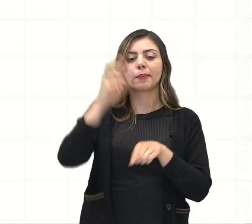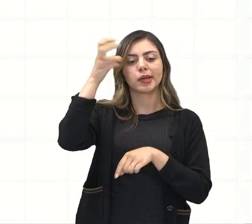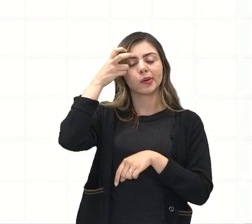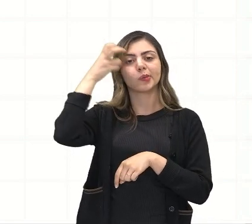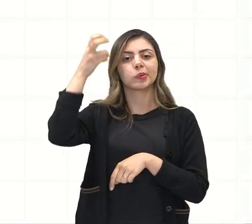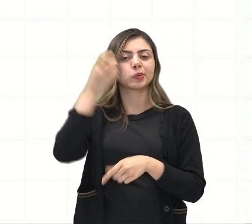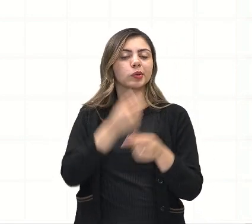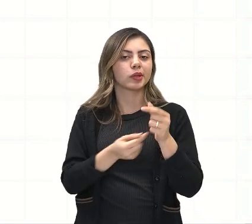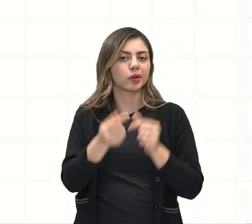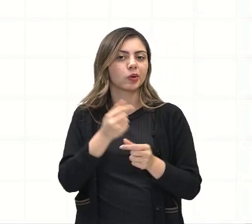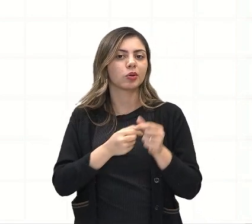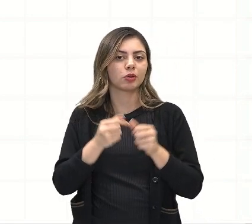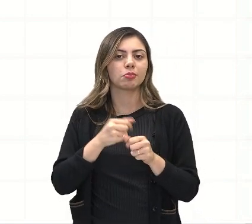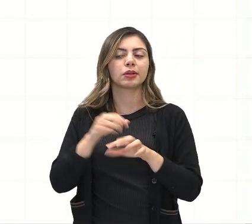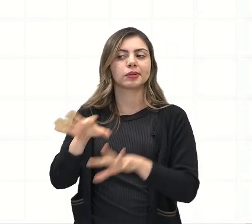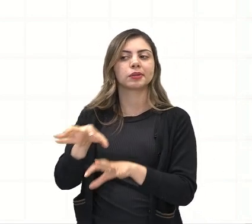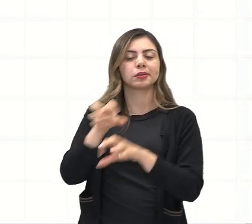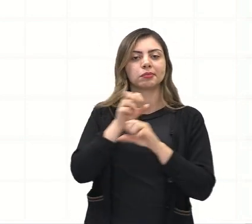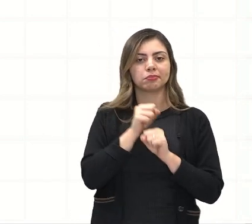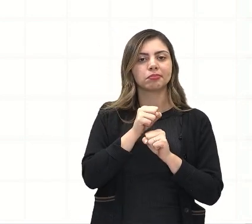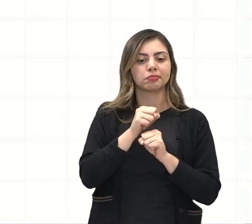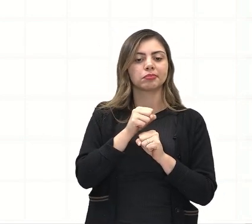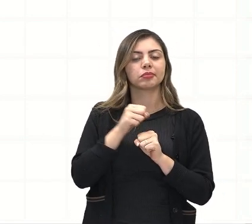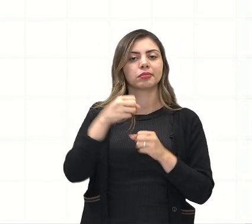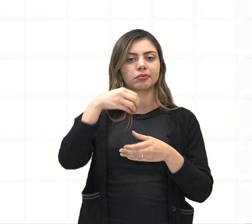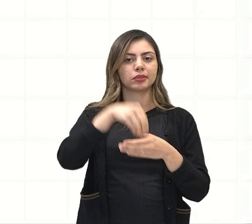e econômicas na sua forma de